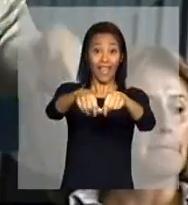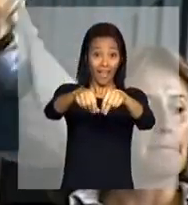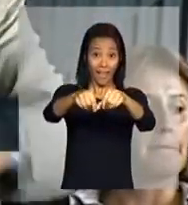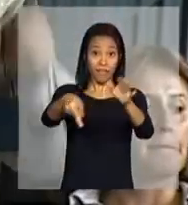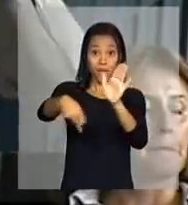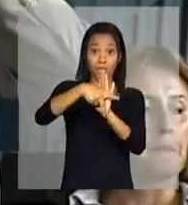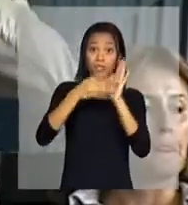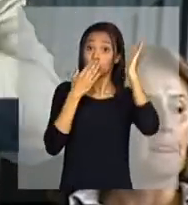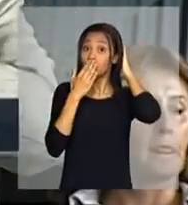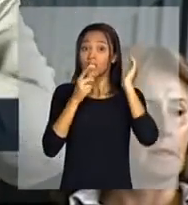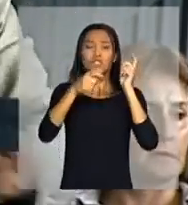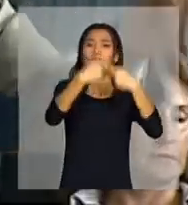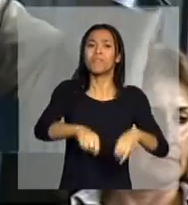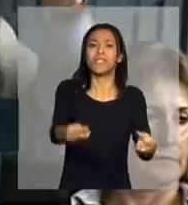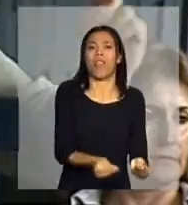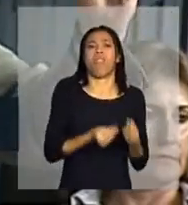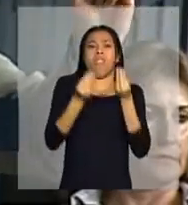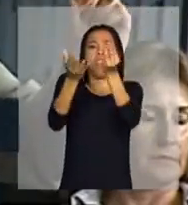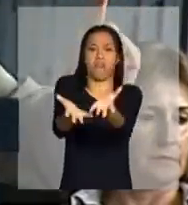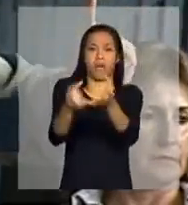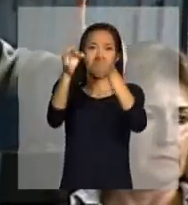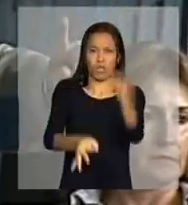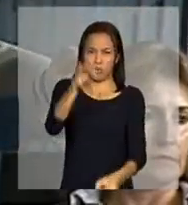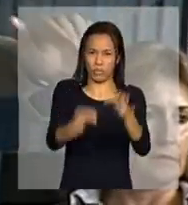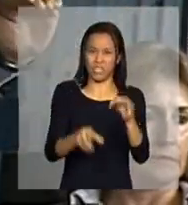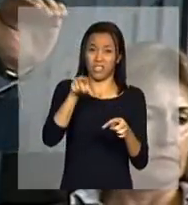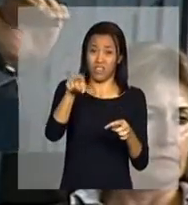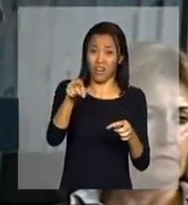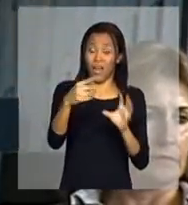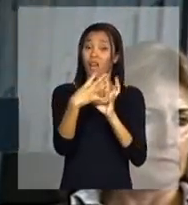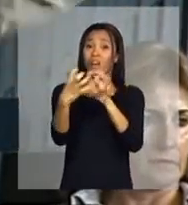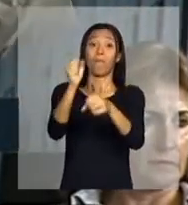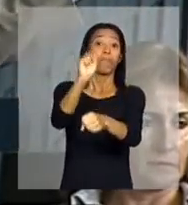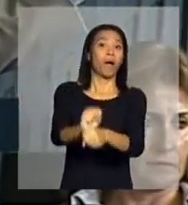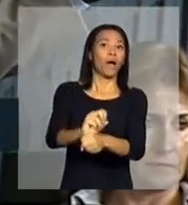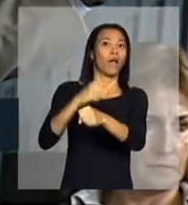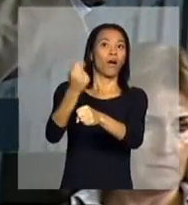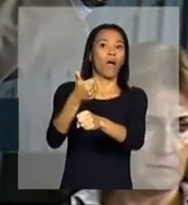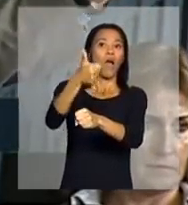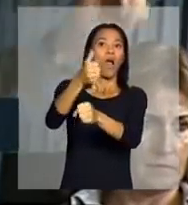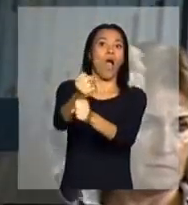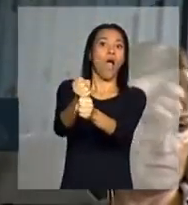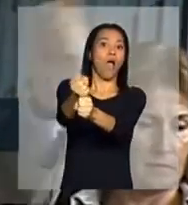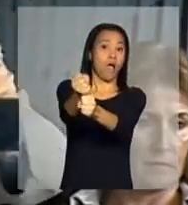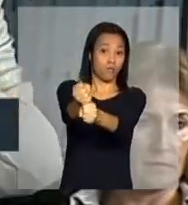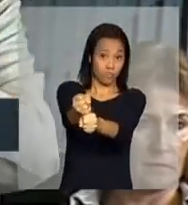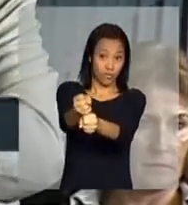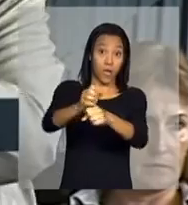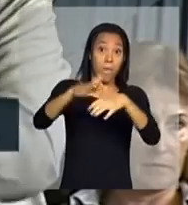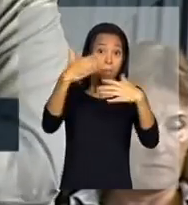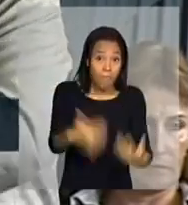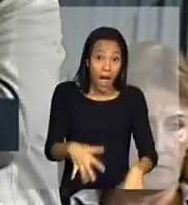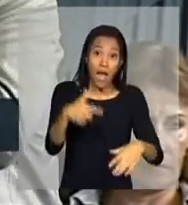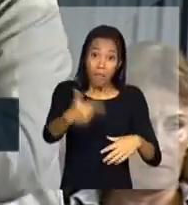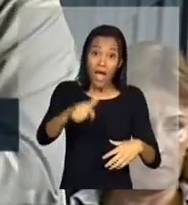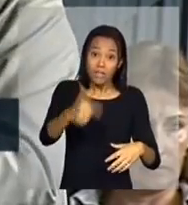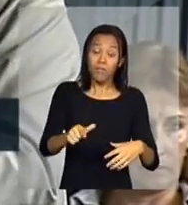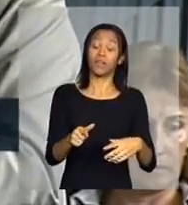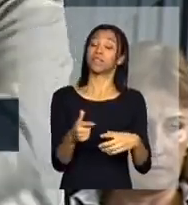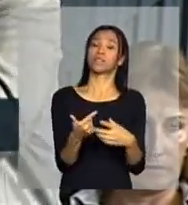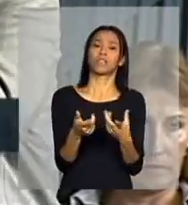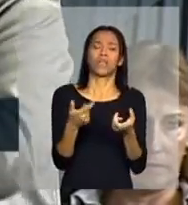sejam levados para a justiça, que é onde muitas vezes as situações paralisam por décadas. Quanto mais segurança jurídica nós